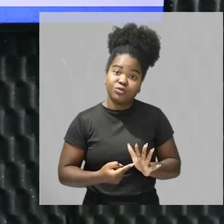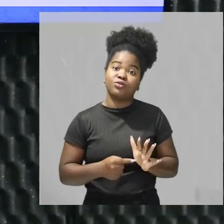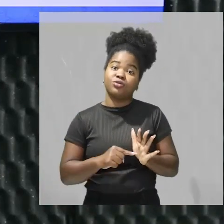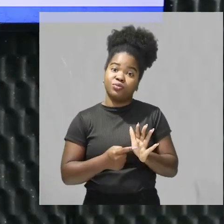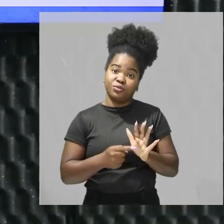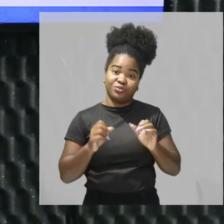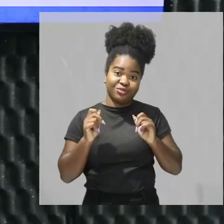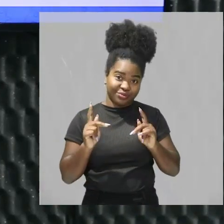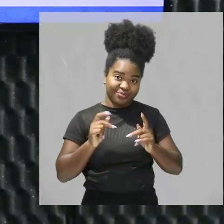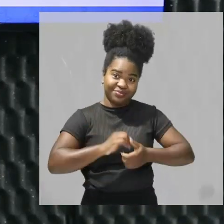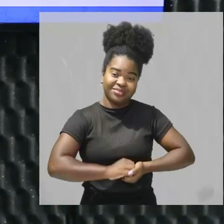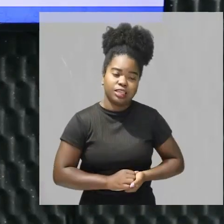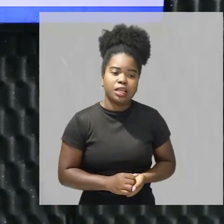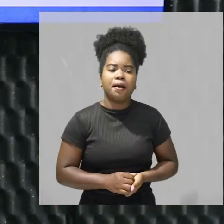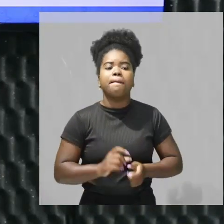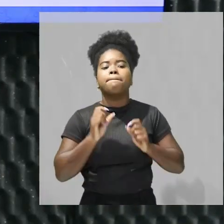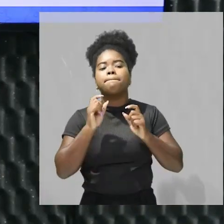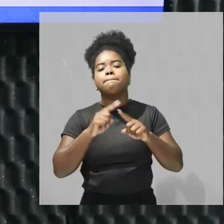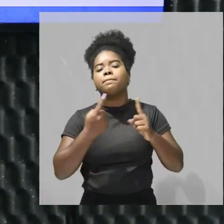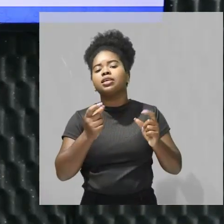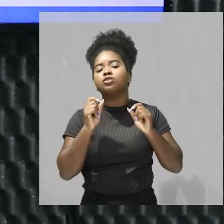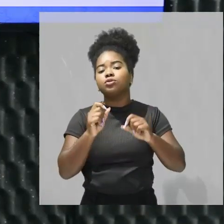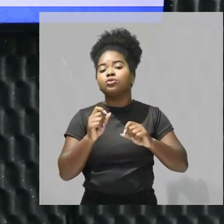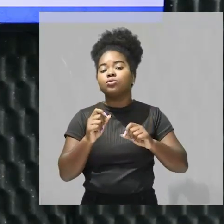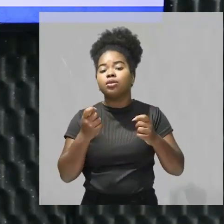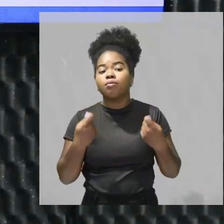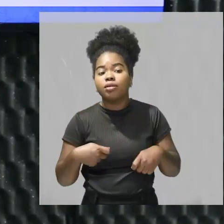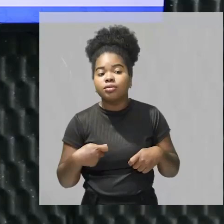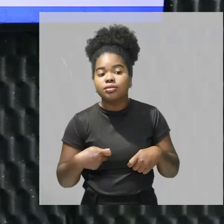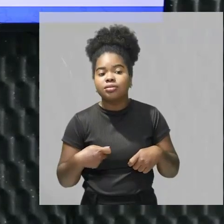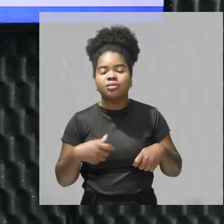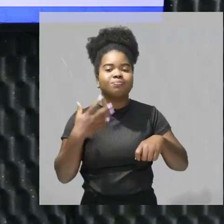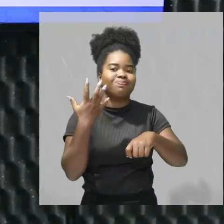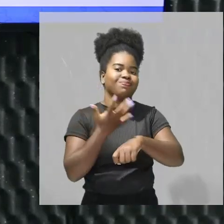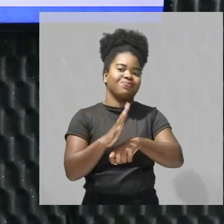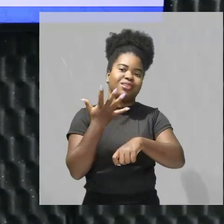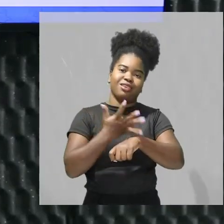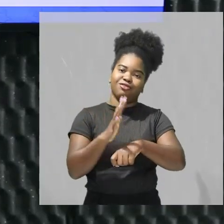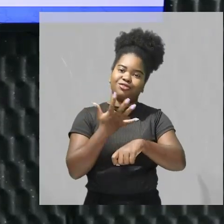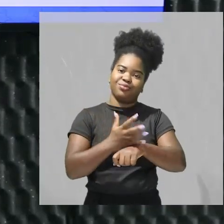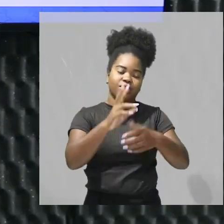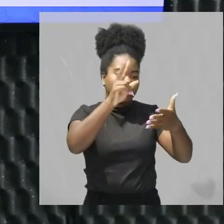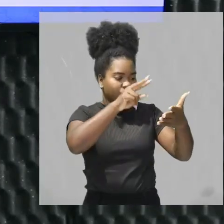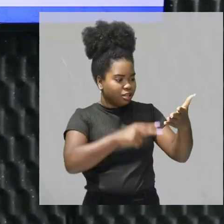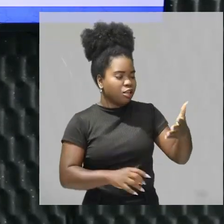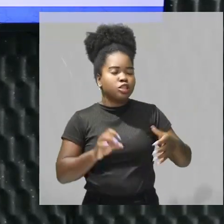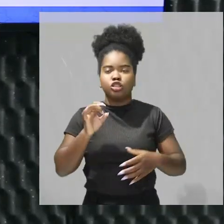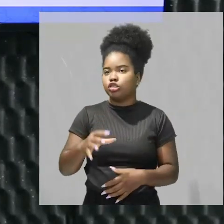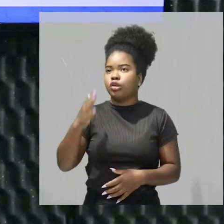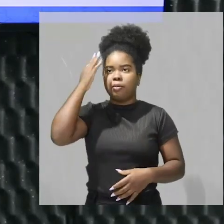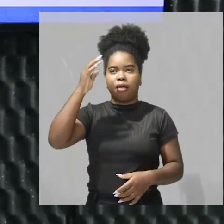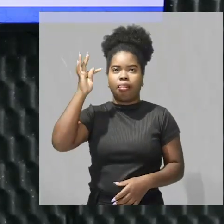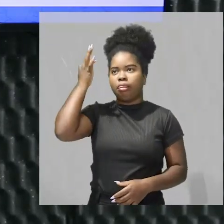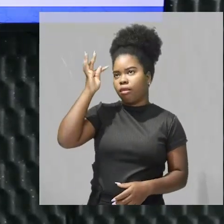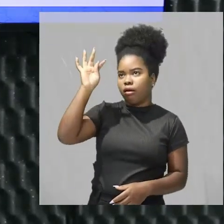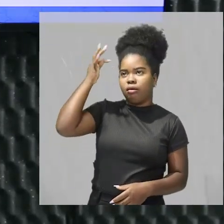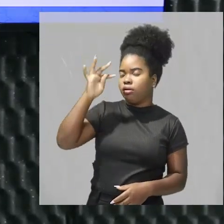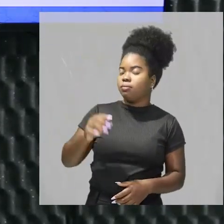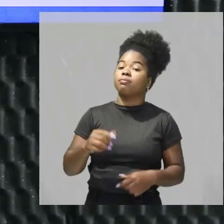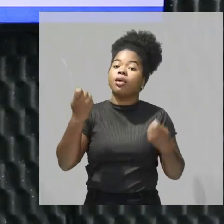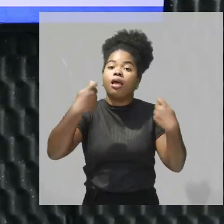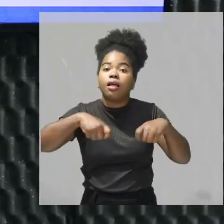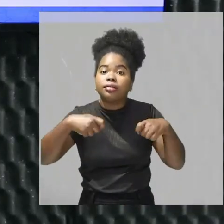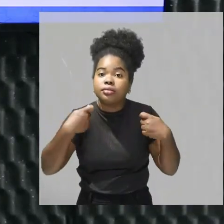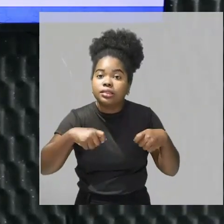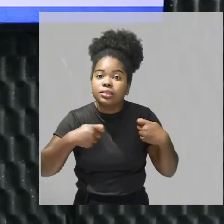muito treino, muita prática. Turma, não adianta nada saber apenas a teoria, é necessário praticá-la. Então, vocês